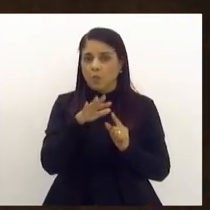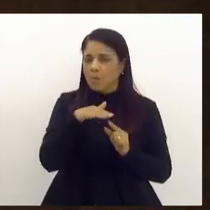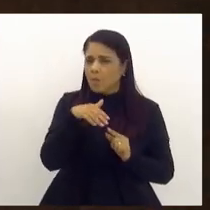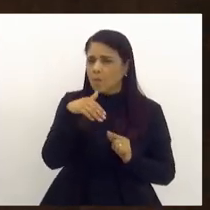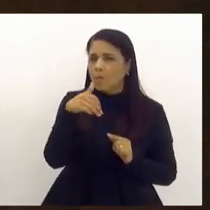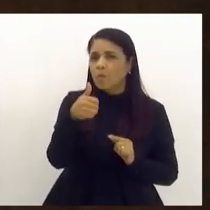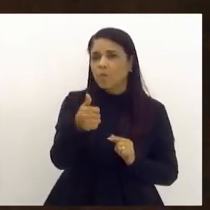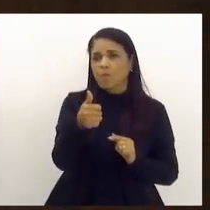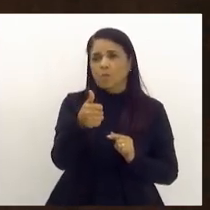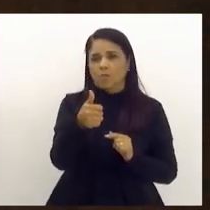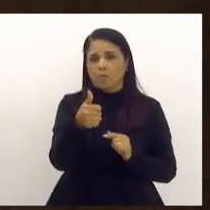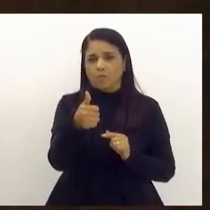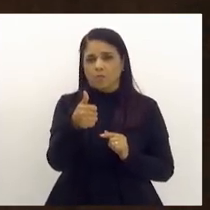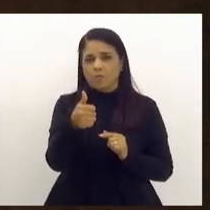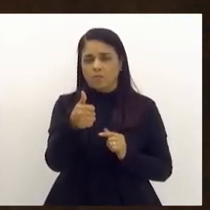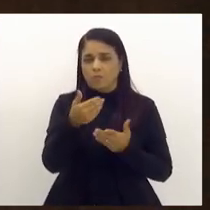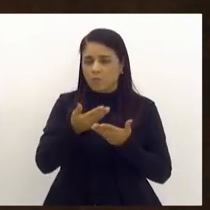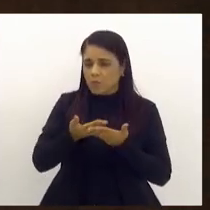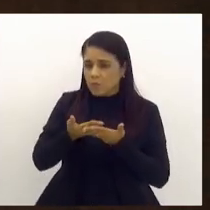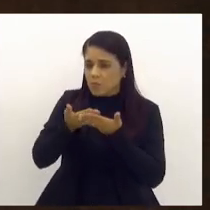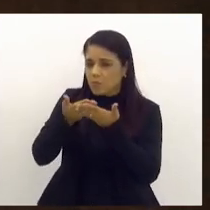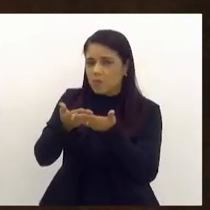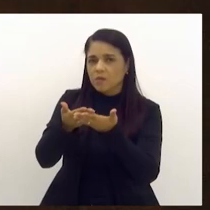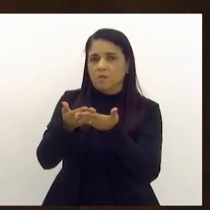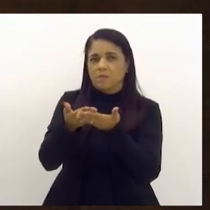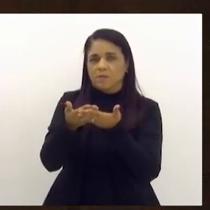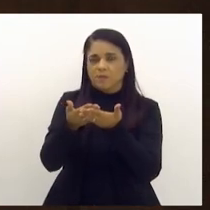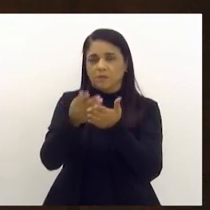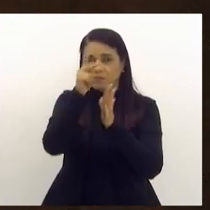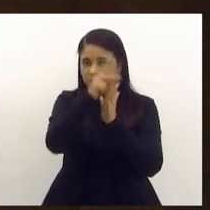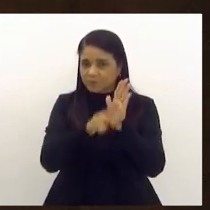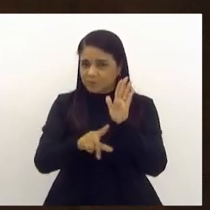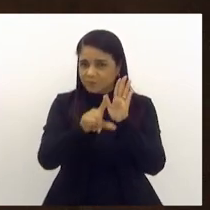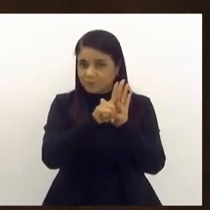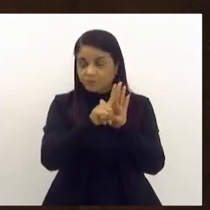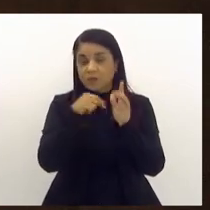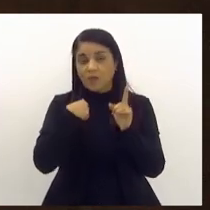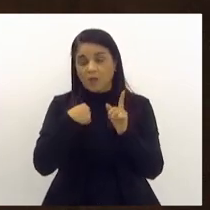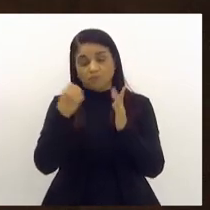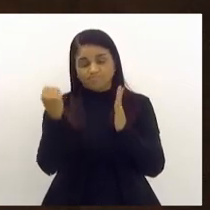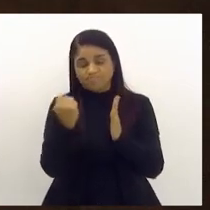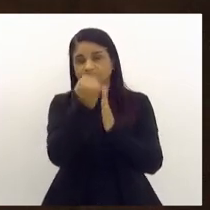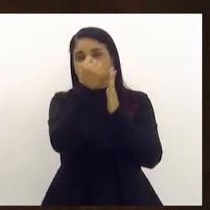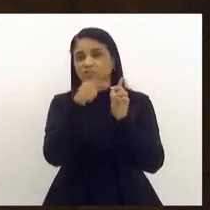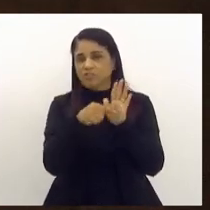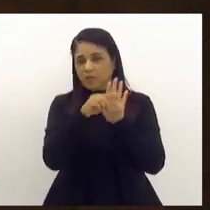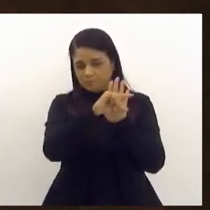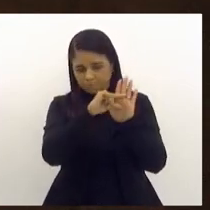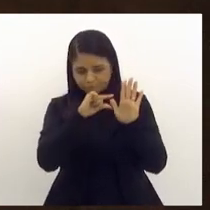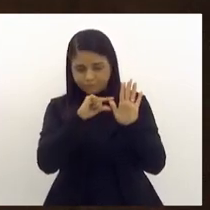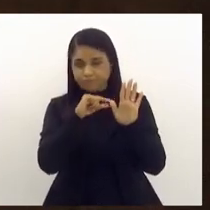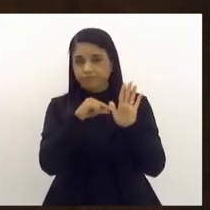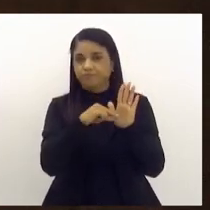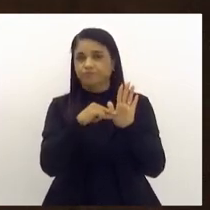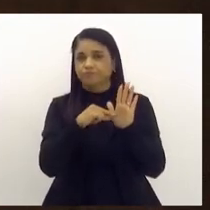melhorar o encaminhamento. Mas eu fiz um destaque